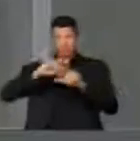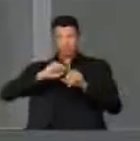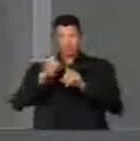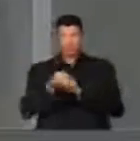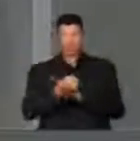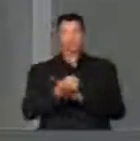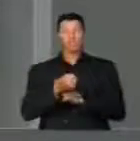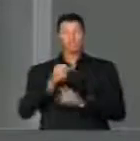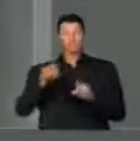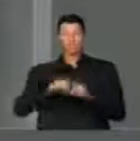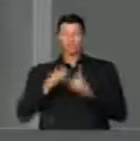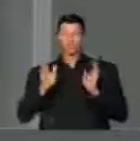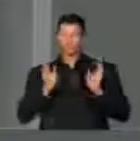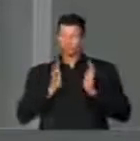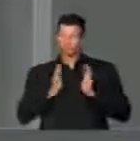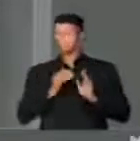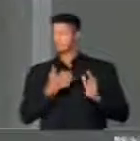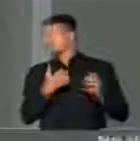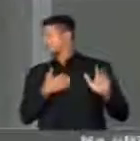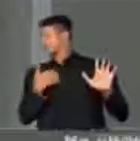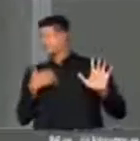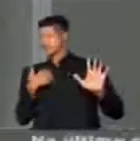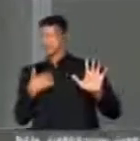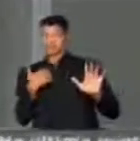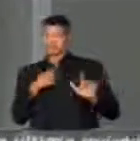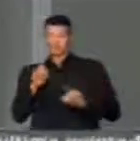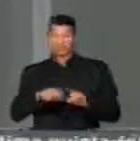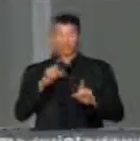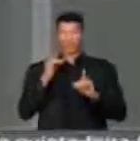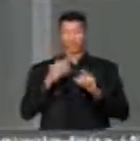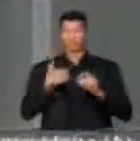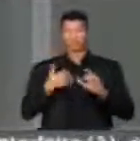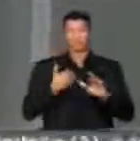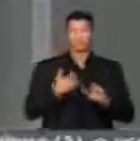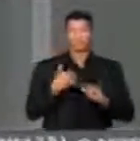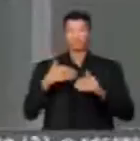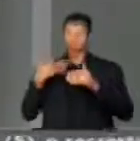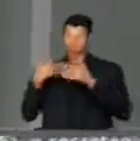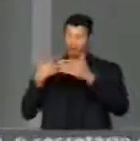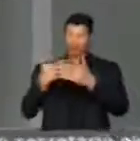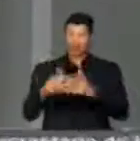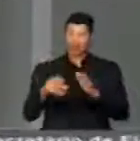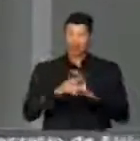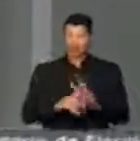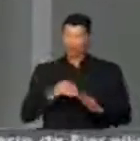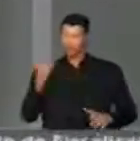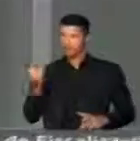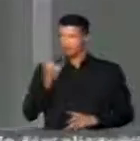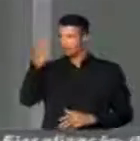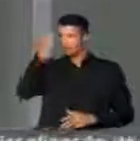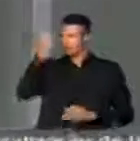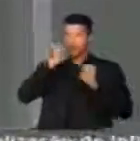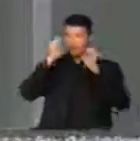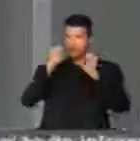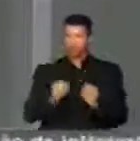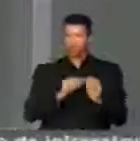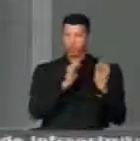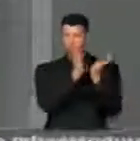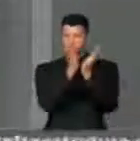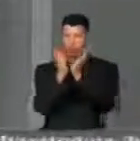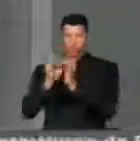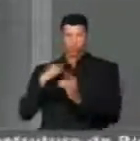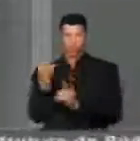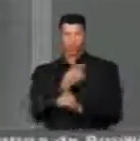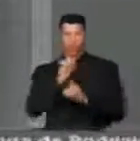sociedade, a elite fica incomodada. E esse incômodo toma conta de importantes e poderosos setores da